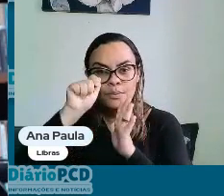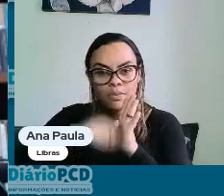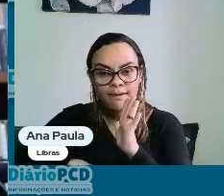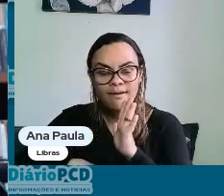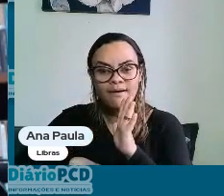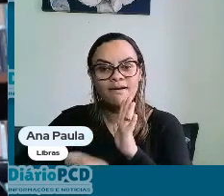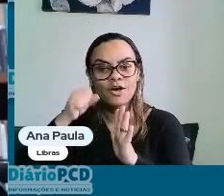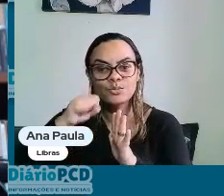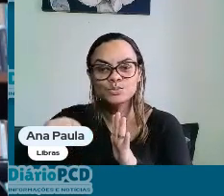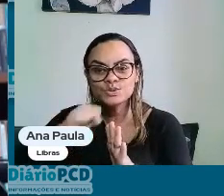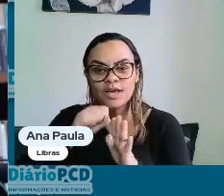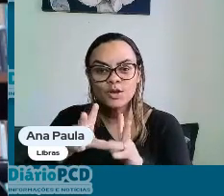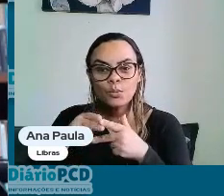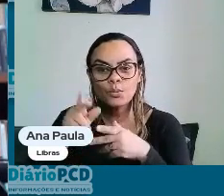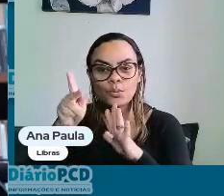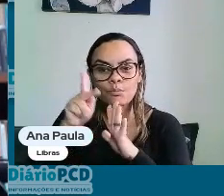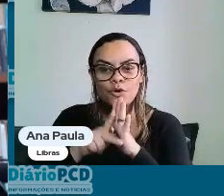do Senado do projeto.